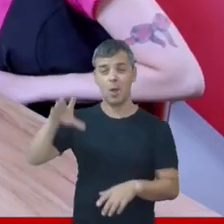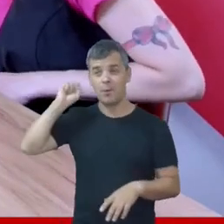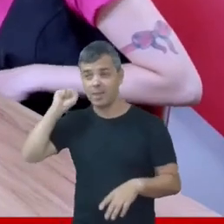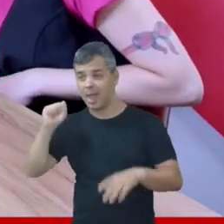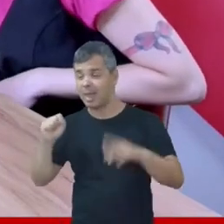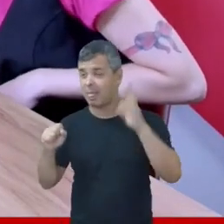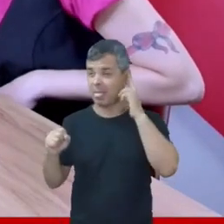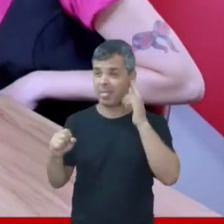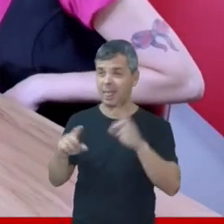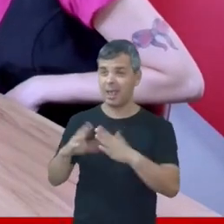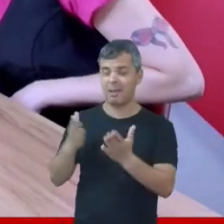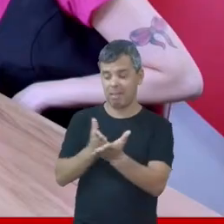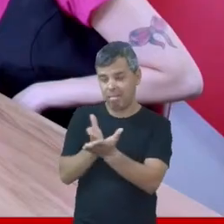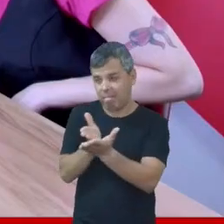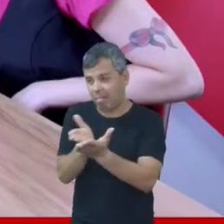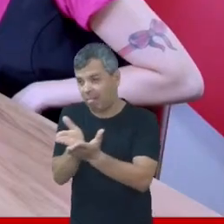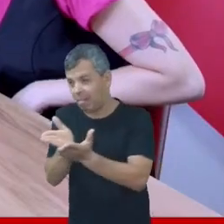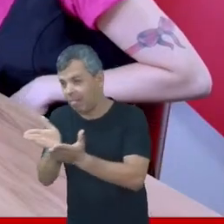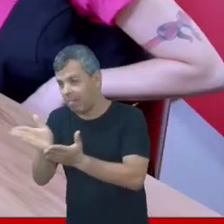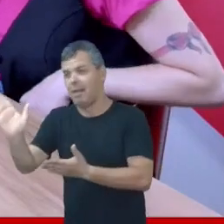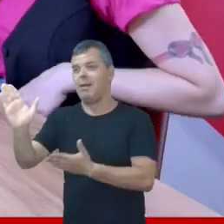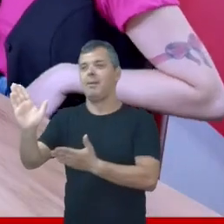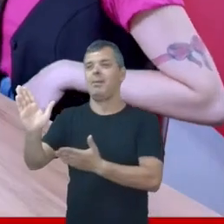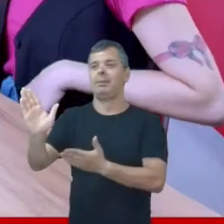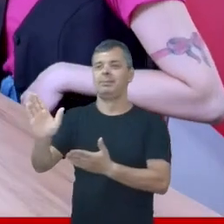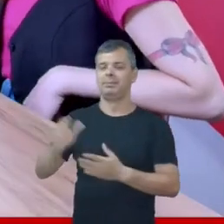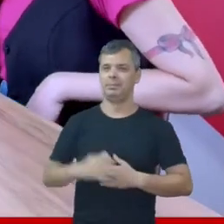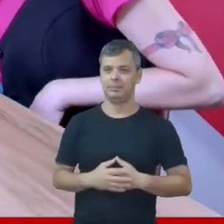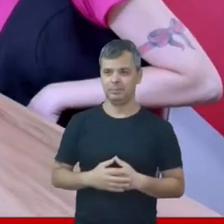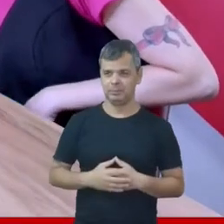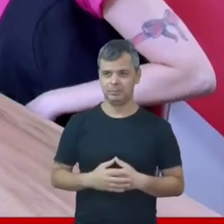escutava e tal. Deslizando como um lambari.